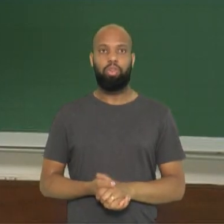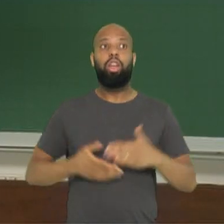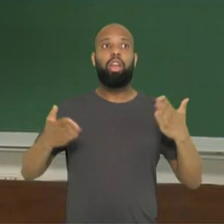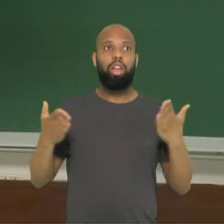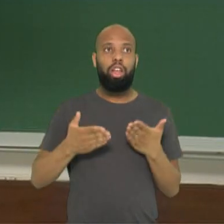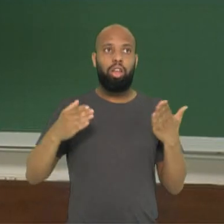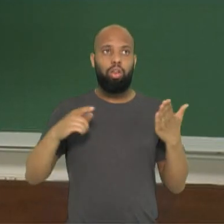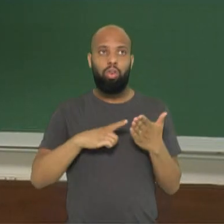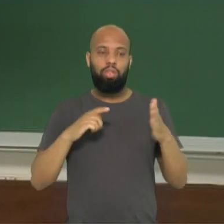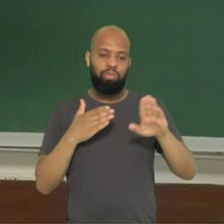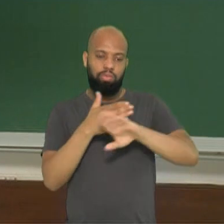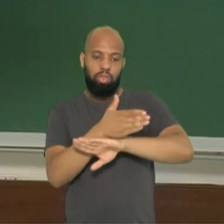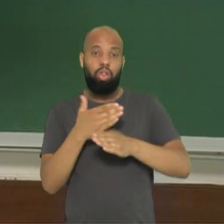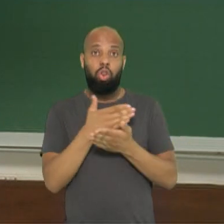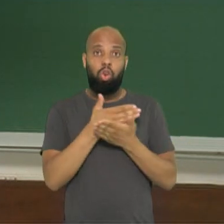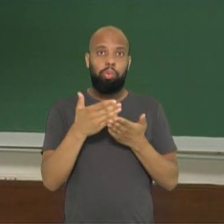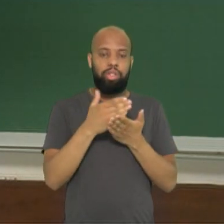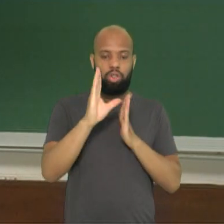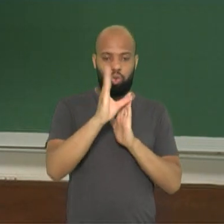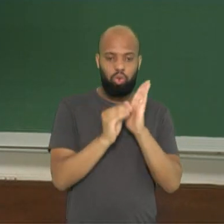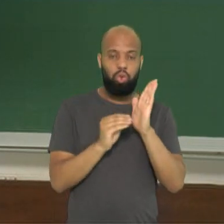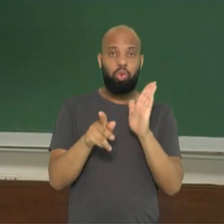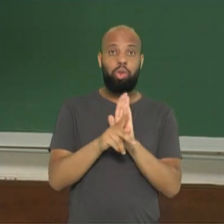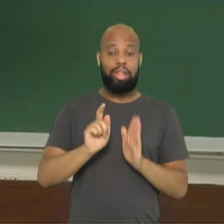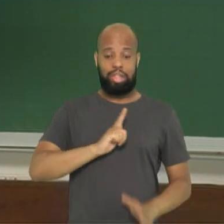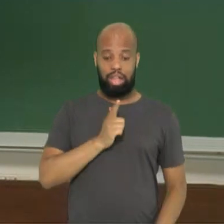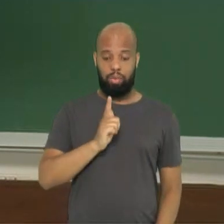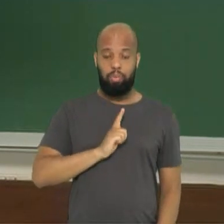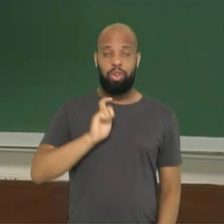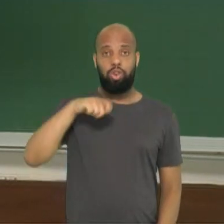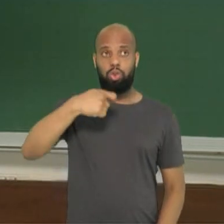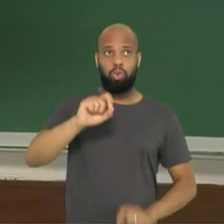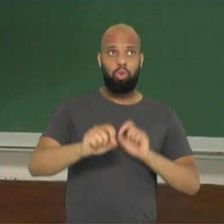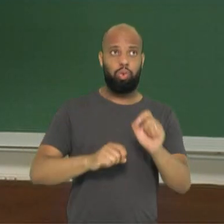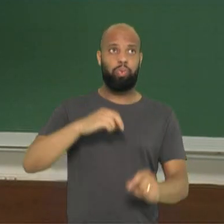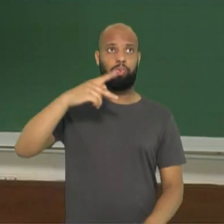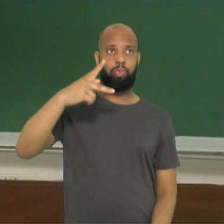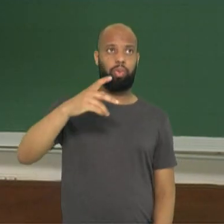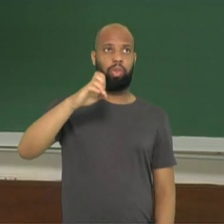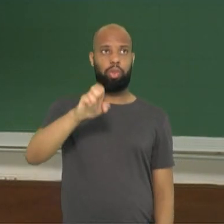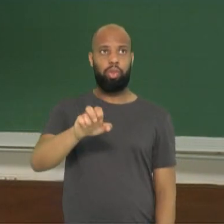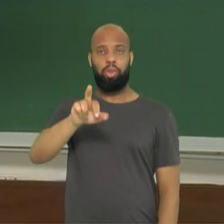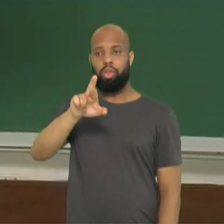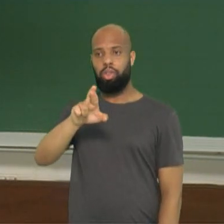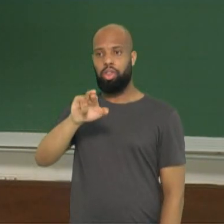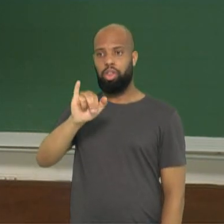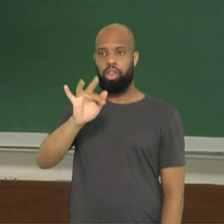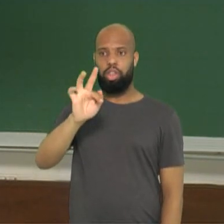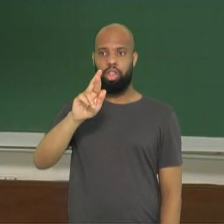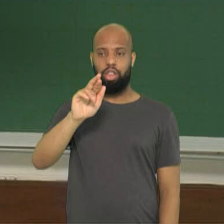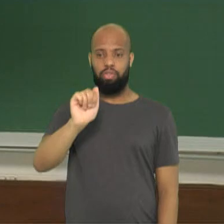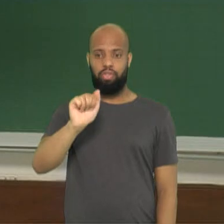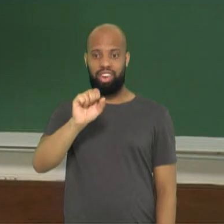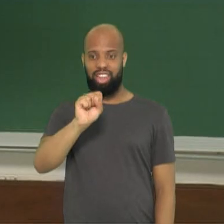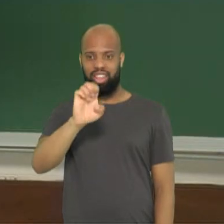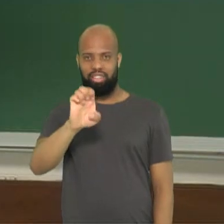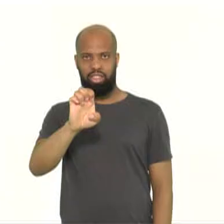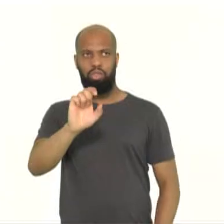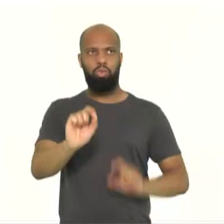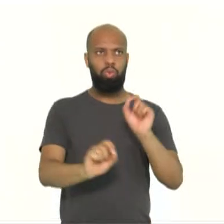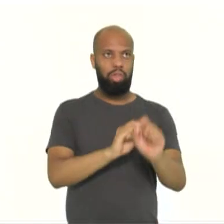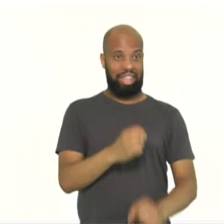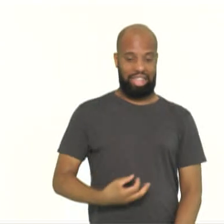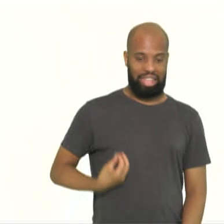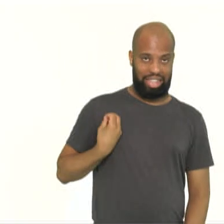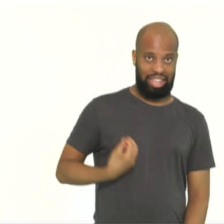entrar agora um pouquinho nesse conteúdo gramatical sobre a perífrase estar mais gerúndio. Bien? Então,